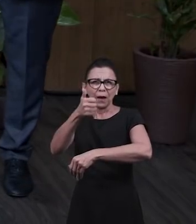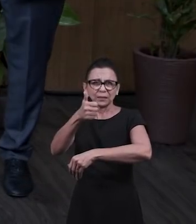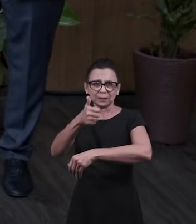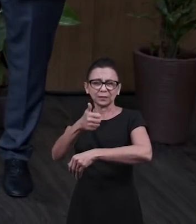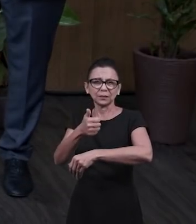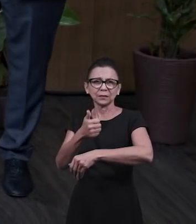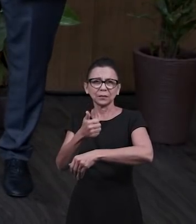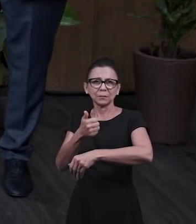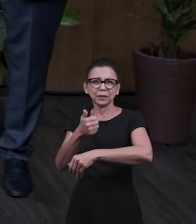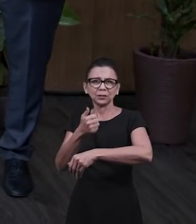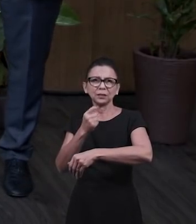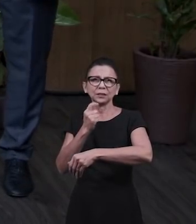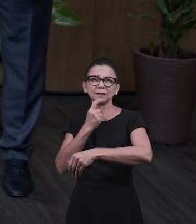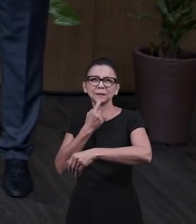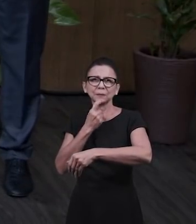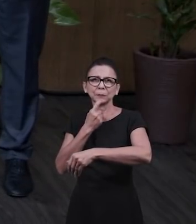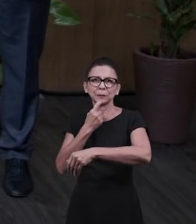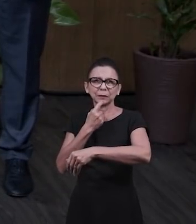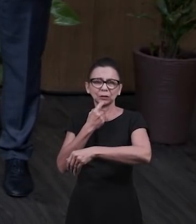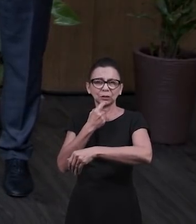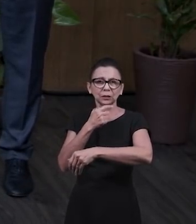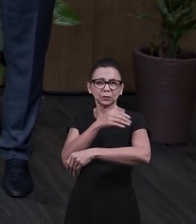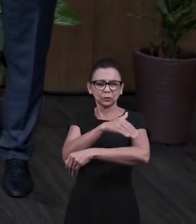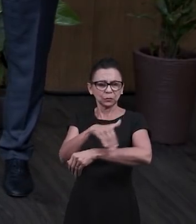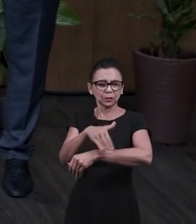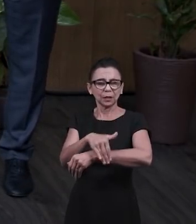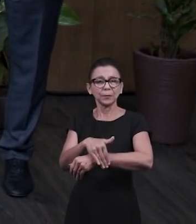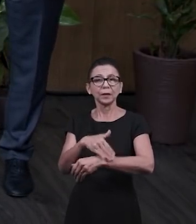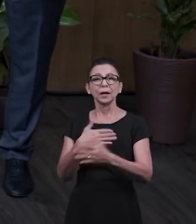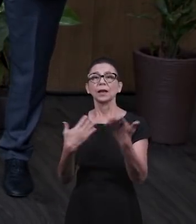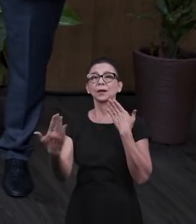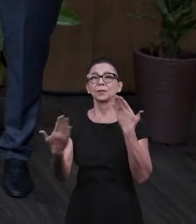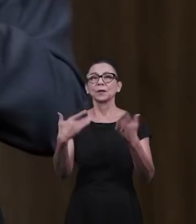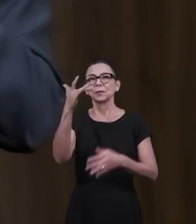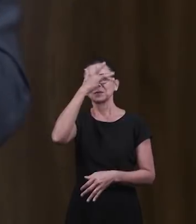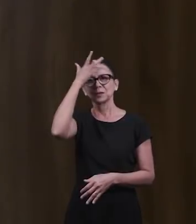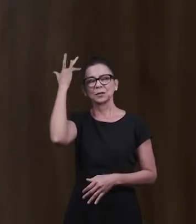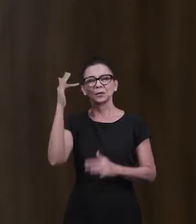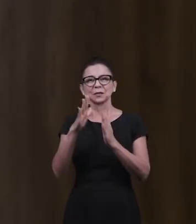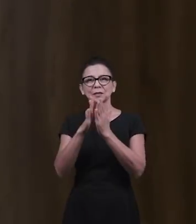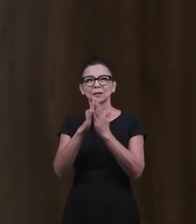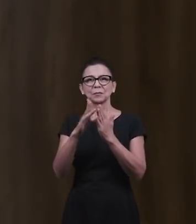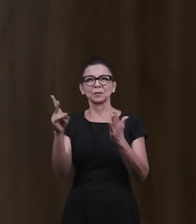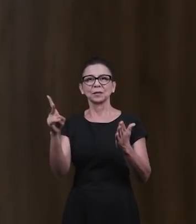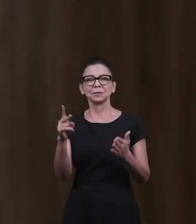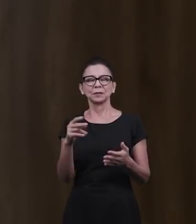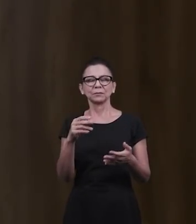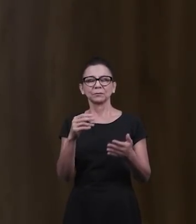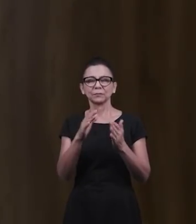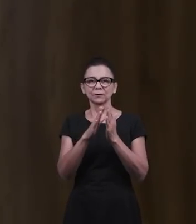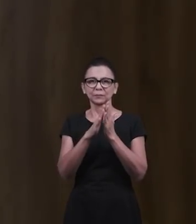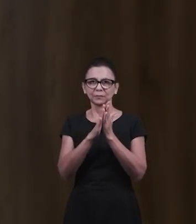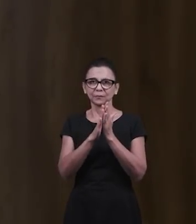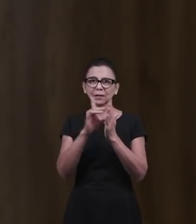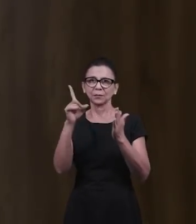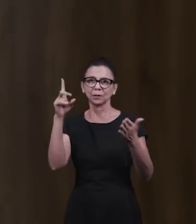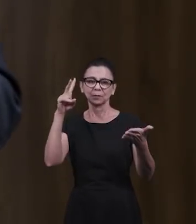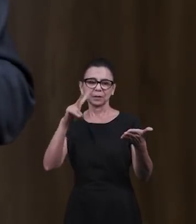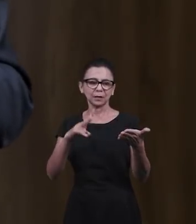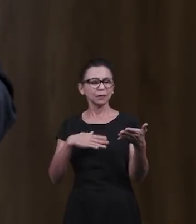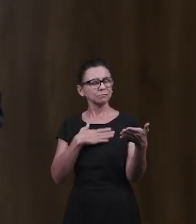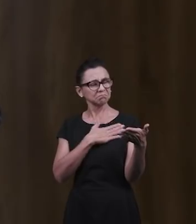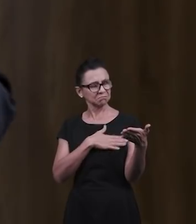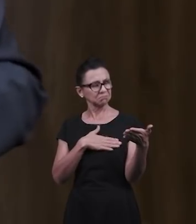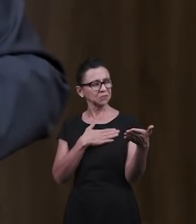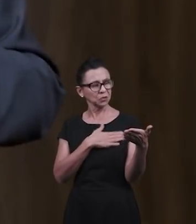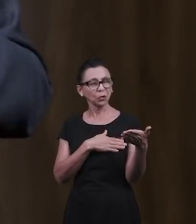a pregação da Bíblia, até gosta, mas não está em Jesus. Quer dizer,